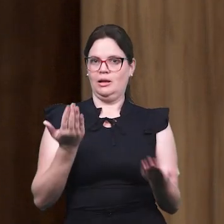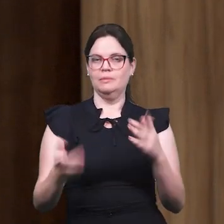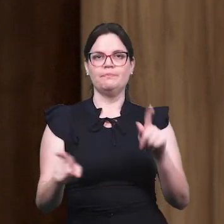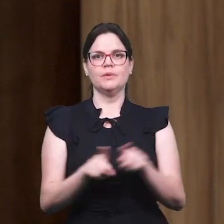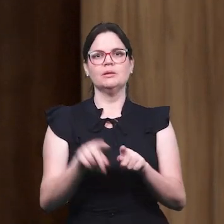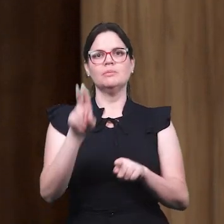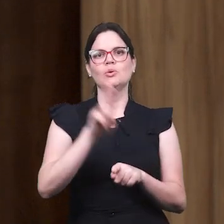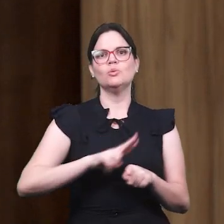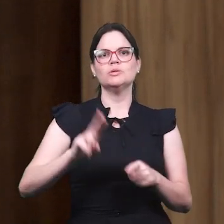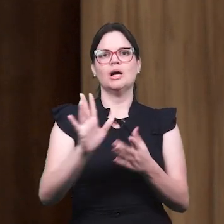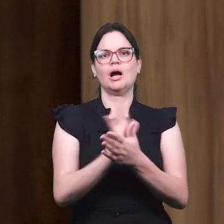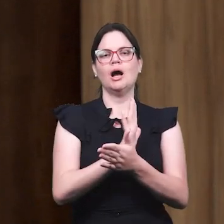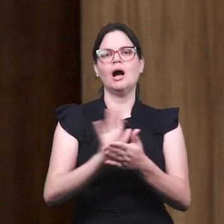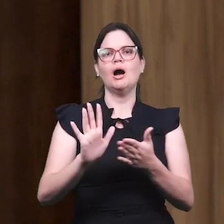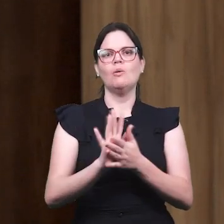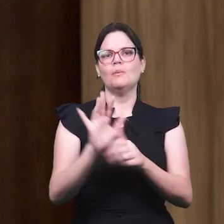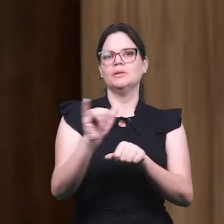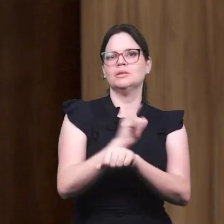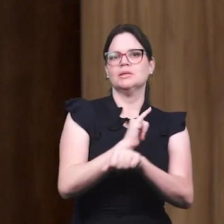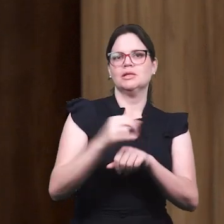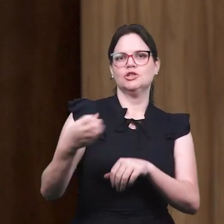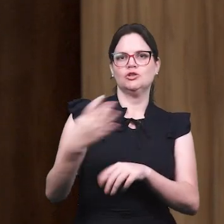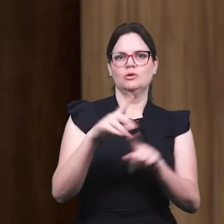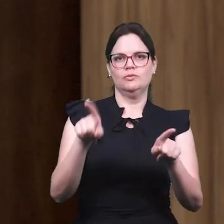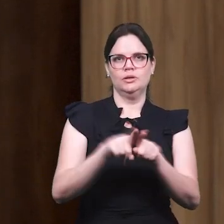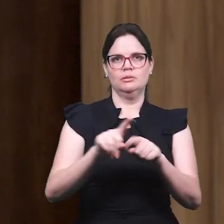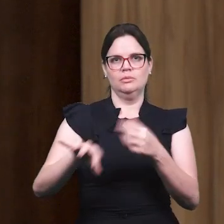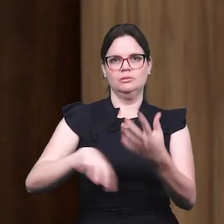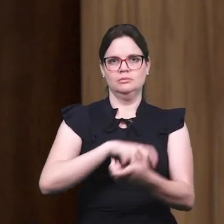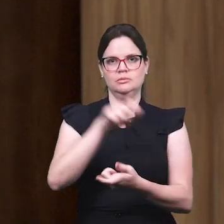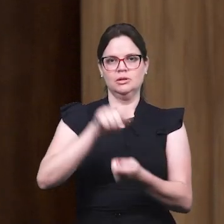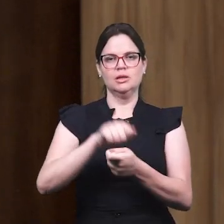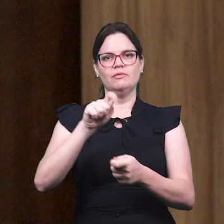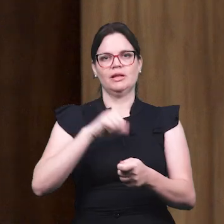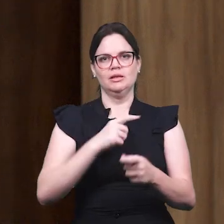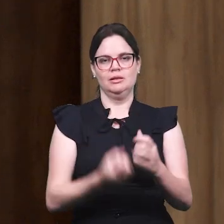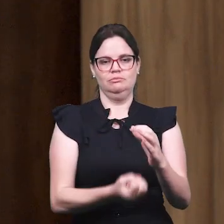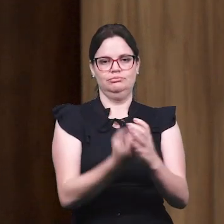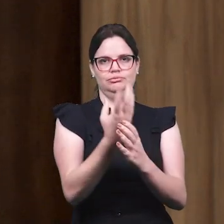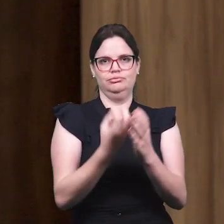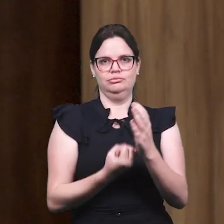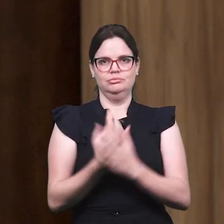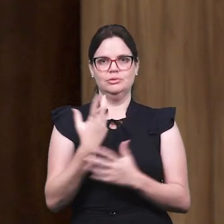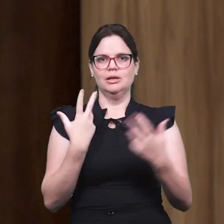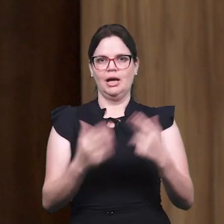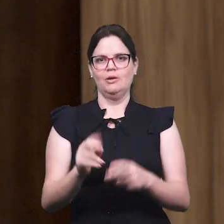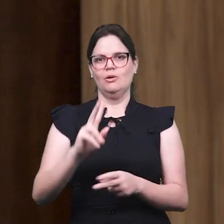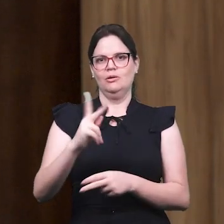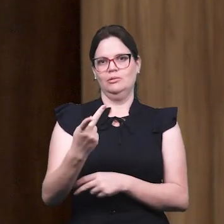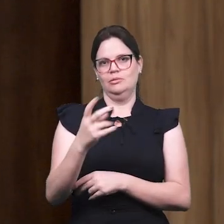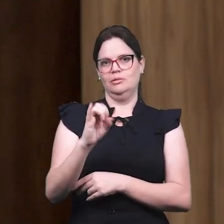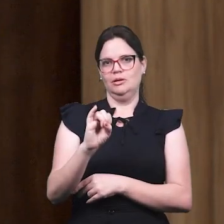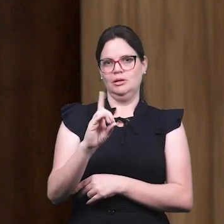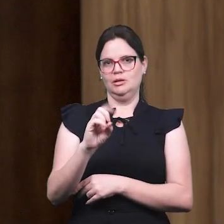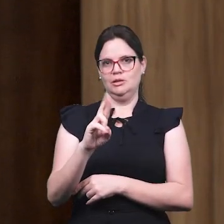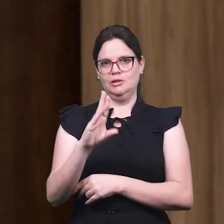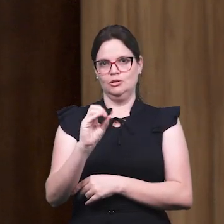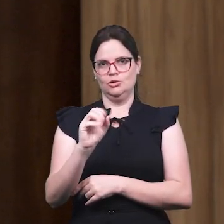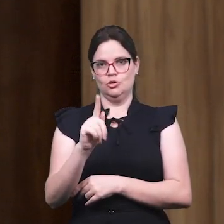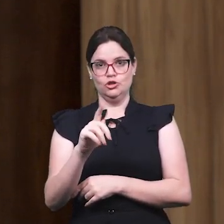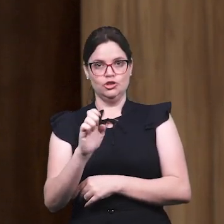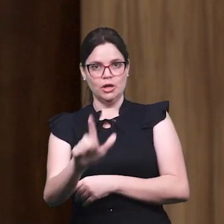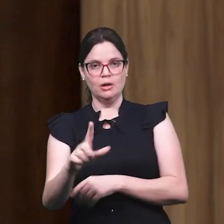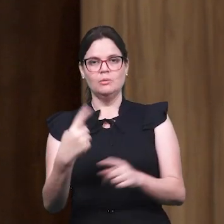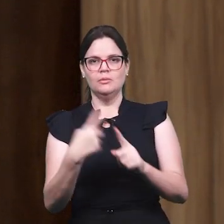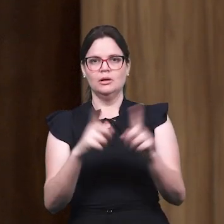novos, mais sustentáveis, que vão garantir uma maior produção da lavoura, que seria, por exemplo, o hidrogel, que ali você consegue fazer